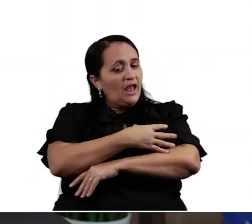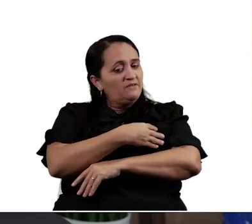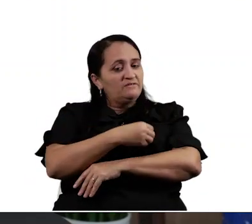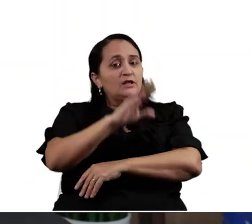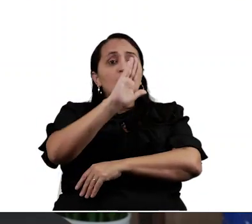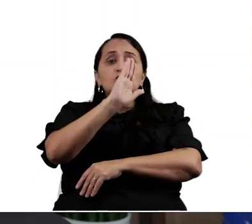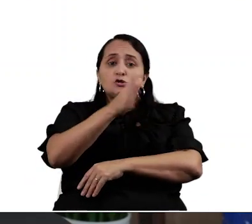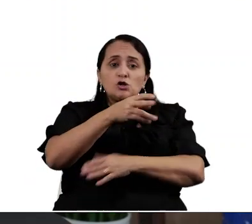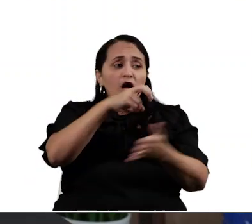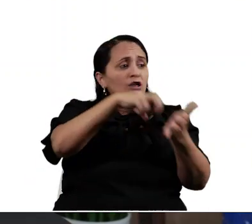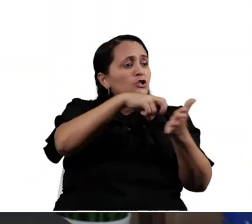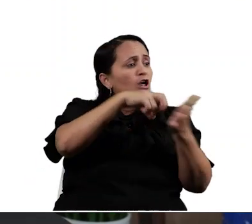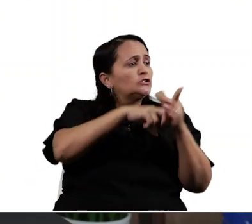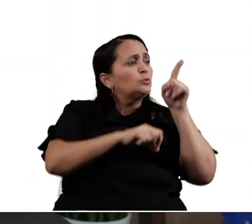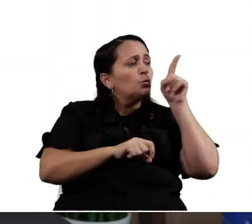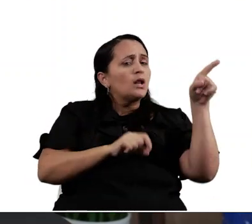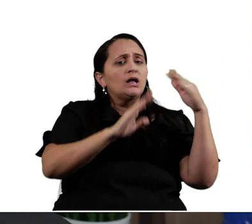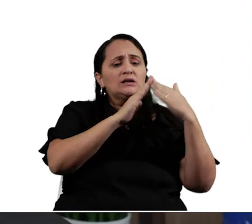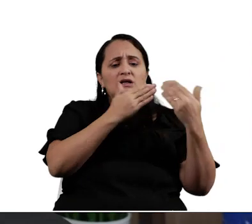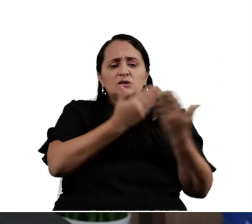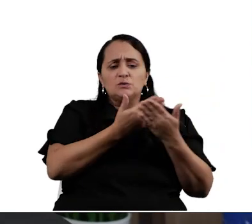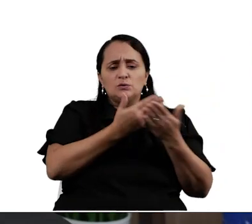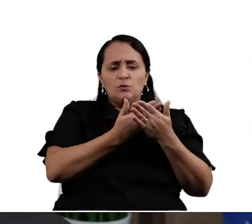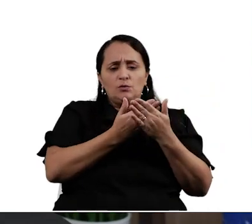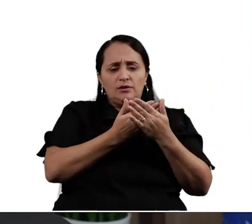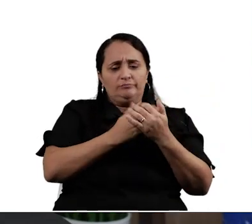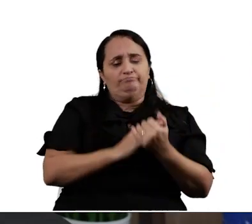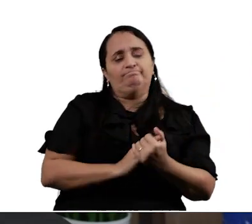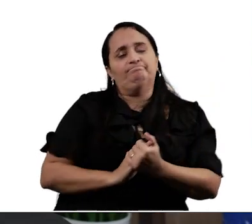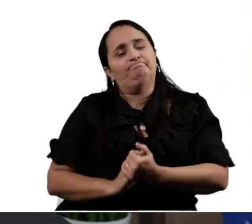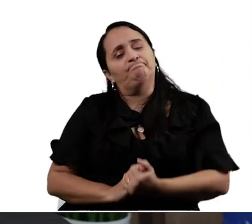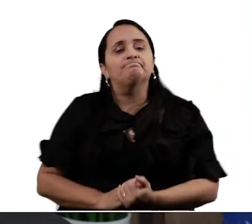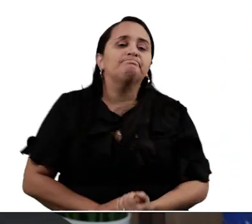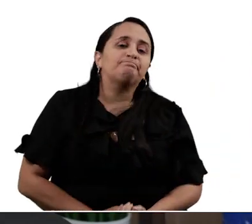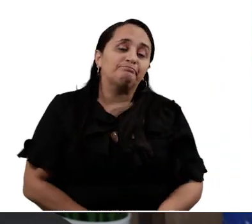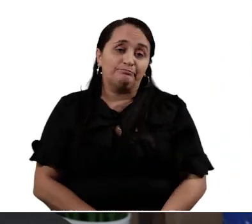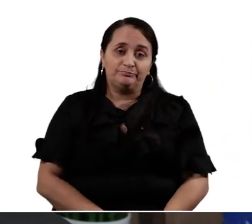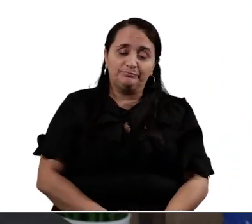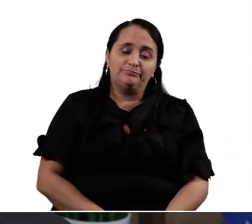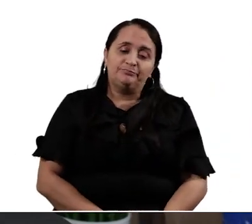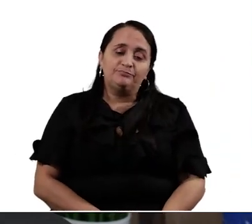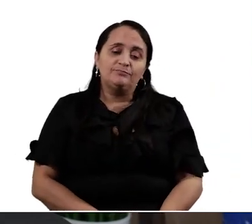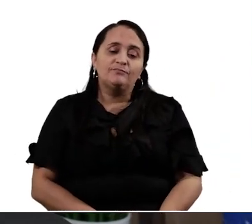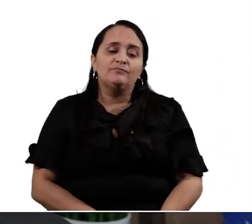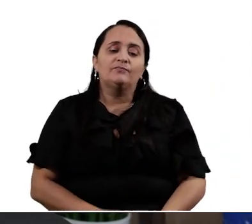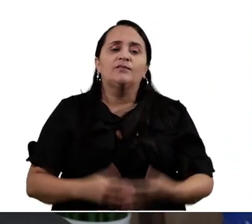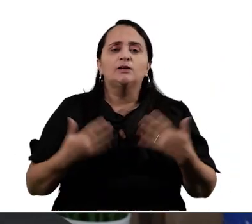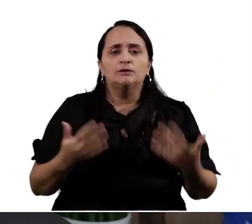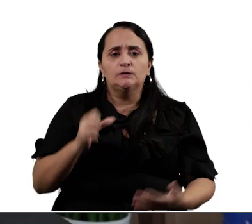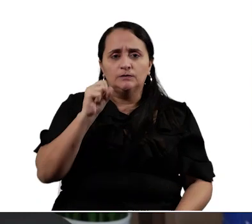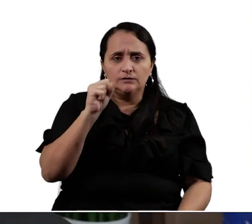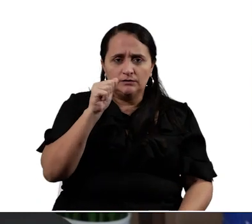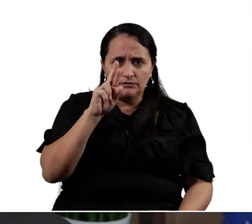é, a Sara já estava de castigo e nem sabia disso. Vamos lá continuar a história? Sara estava